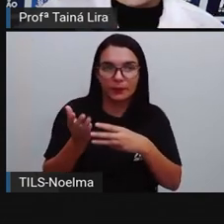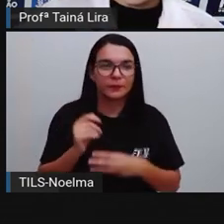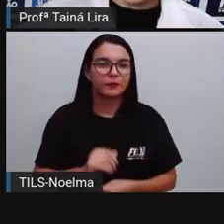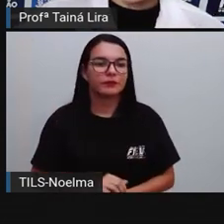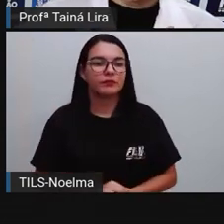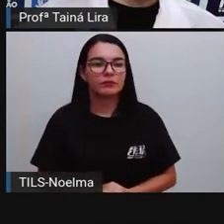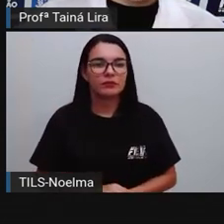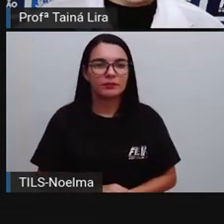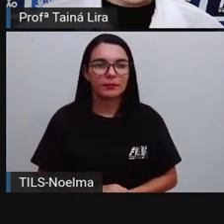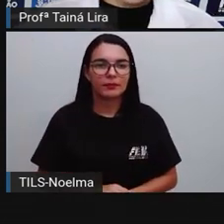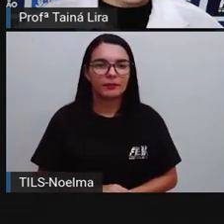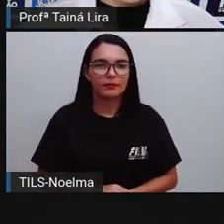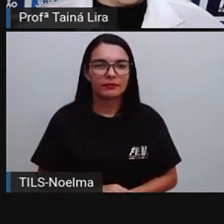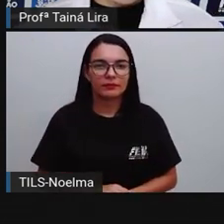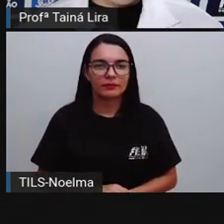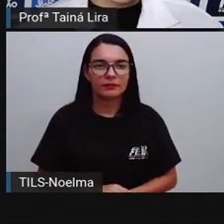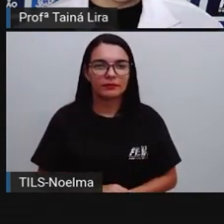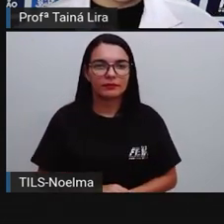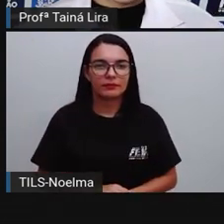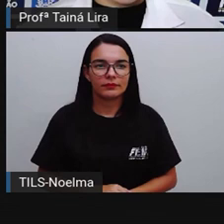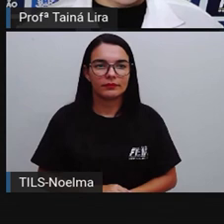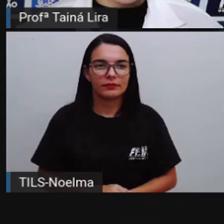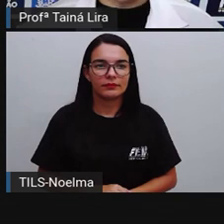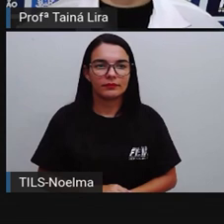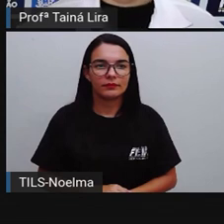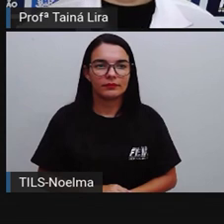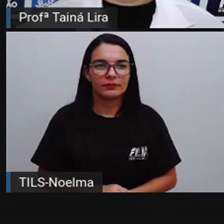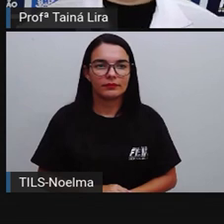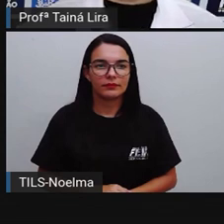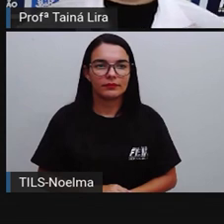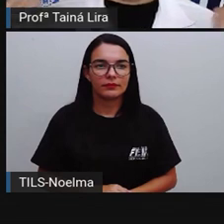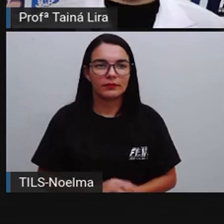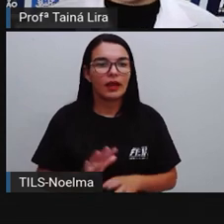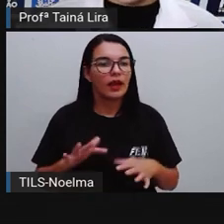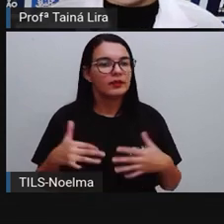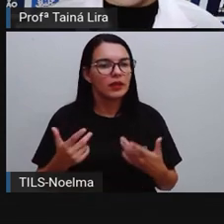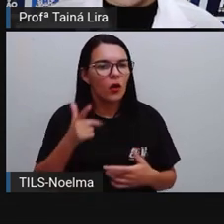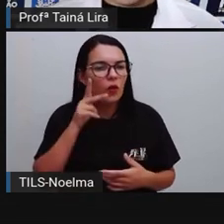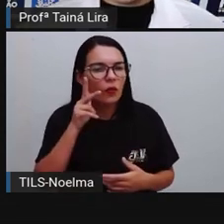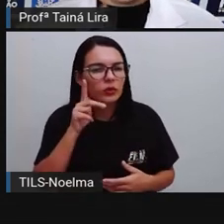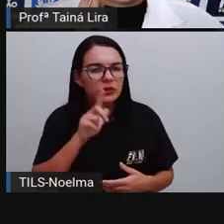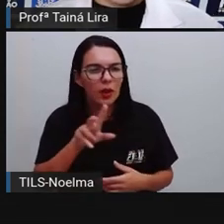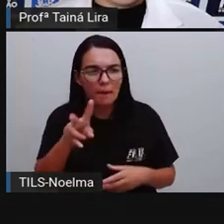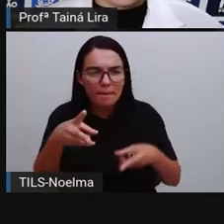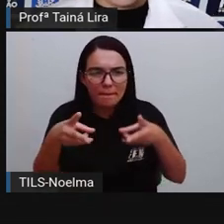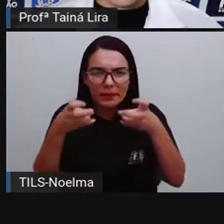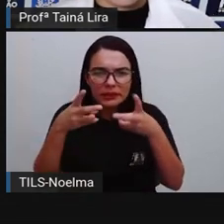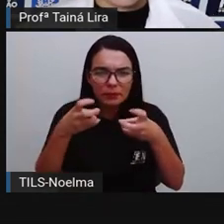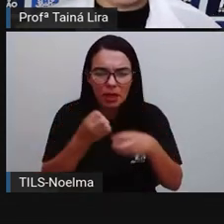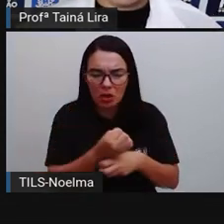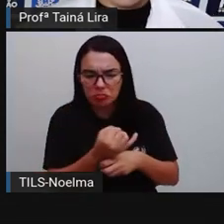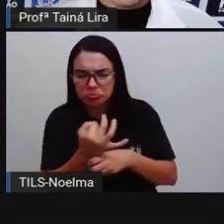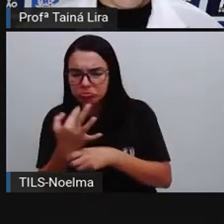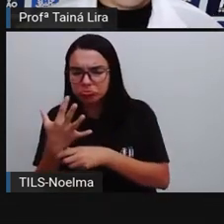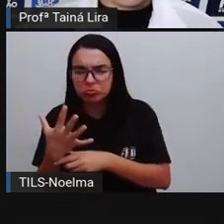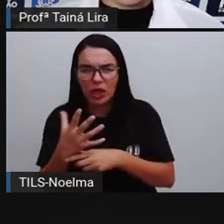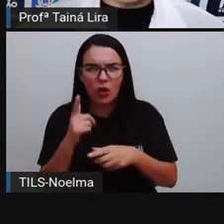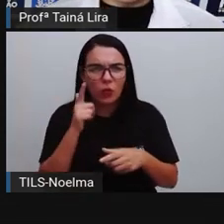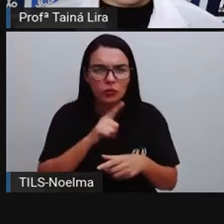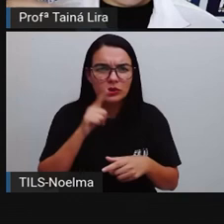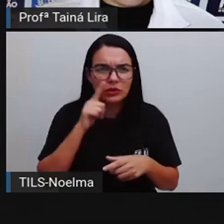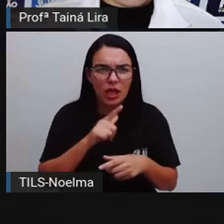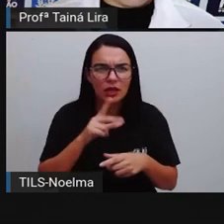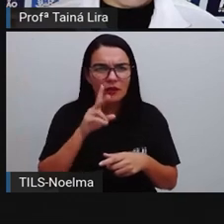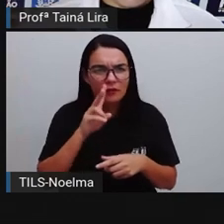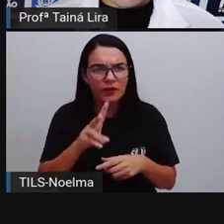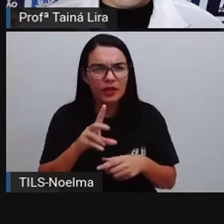Meio do número tá bom então conseguiram perceber quantos números a gente consegue formar